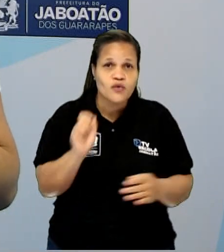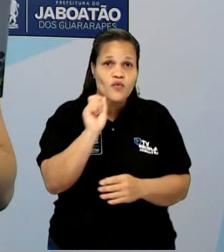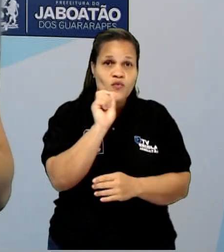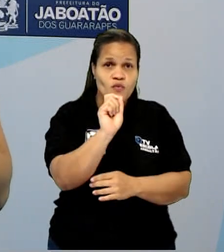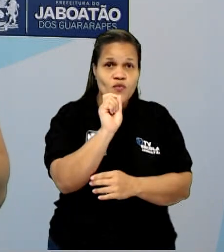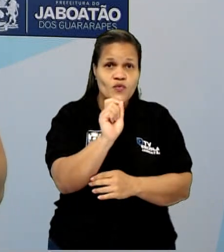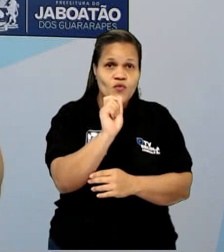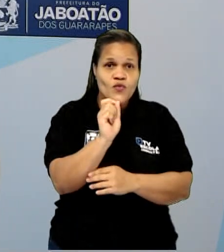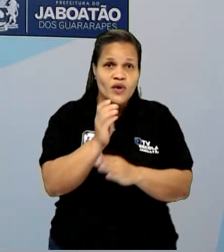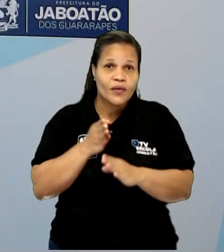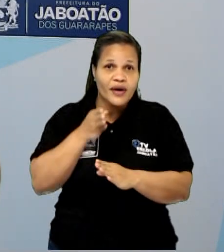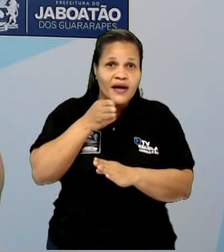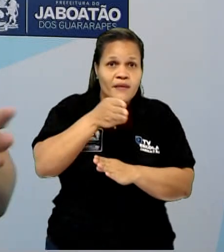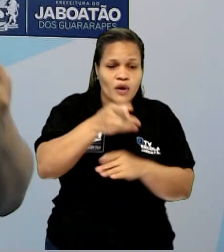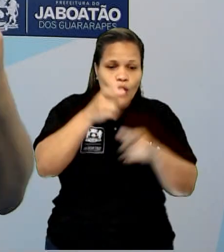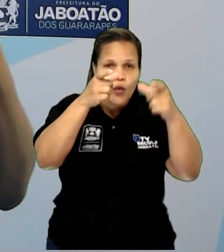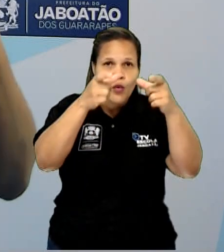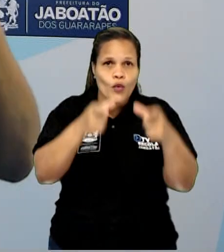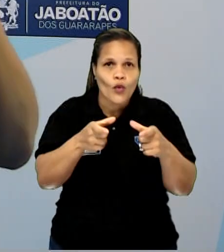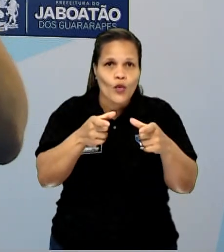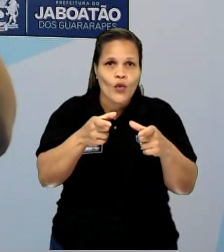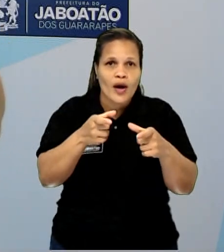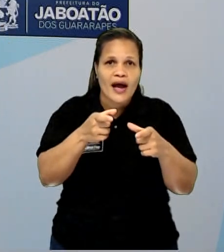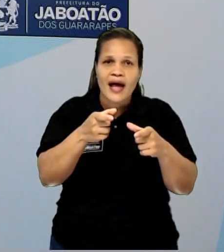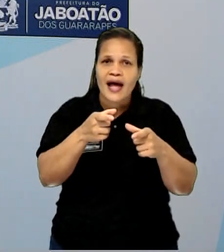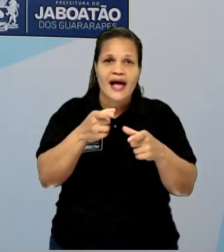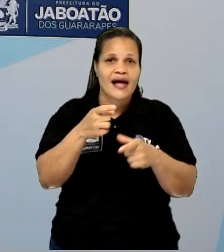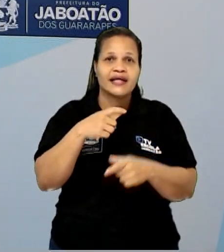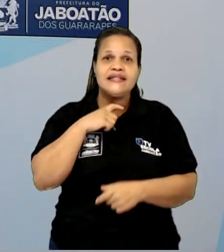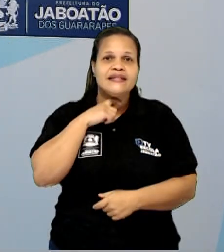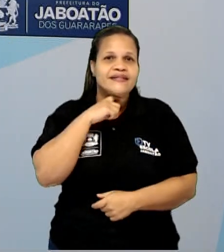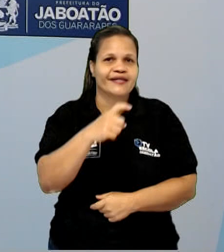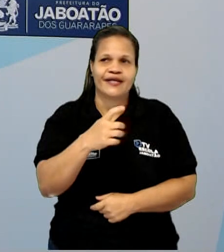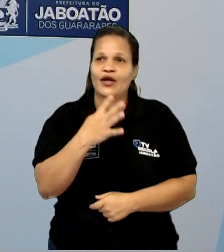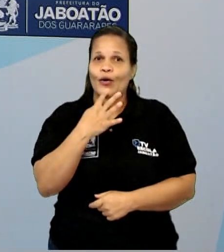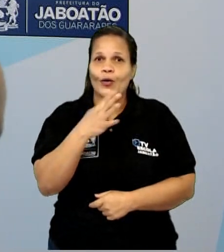passagem para uma terra desconhecida. Olha o tamanho da portinha.